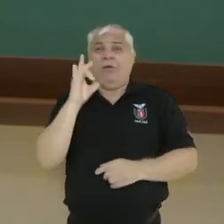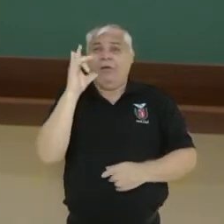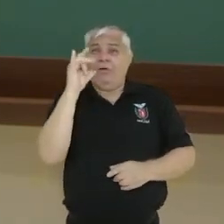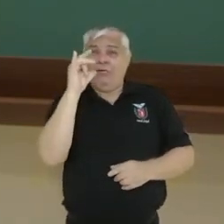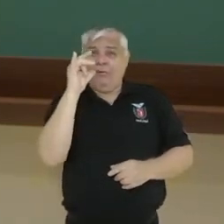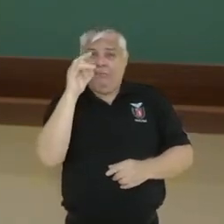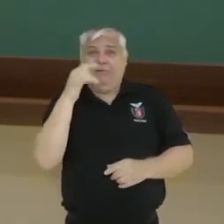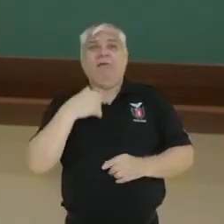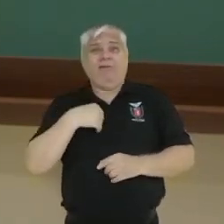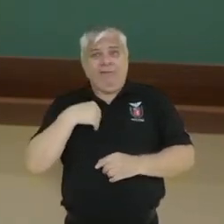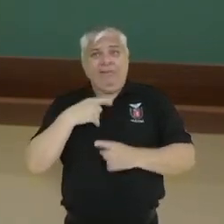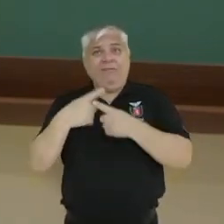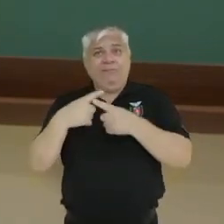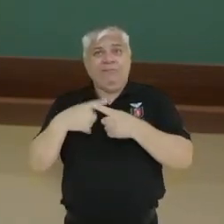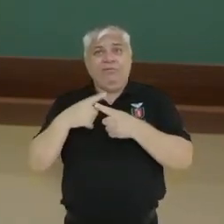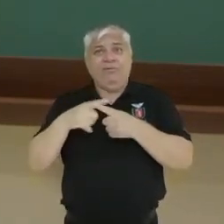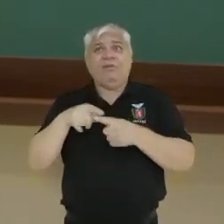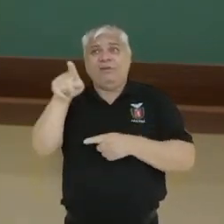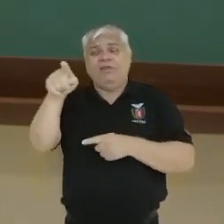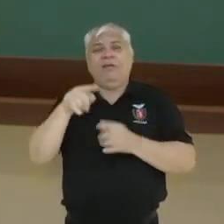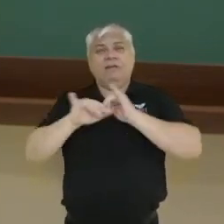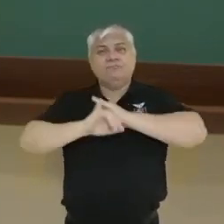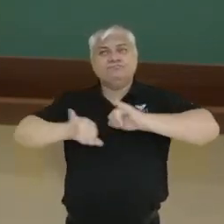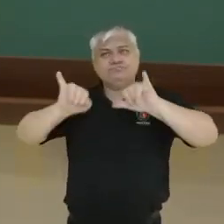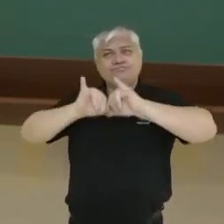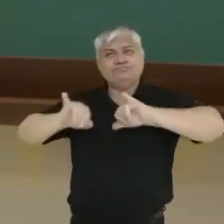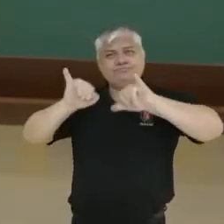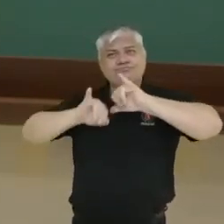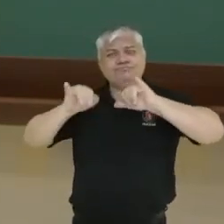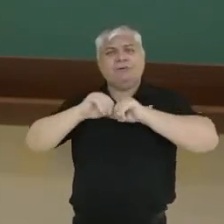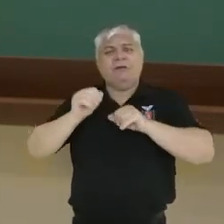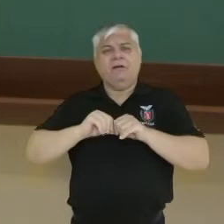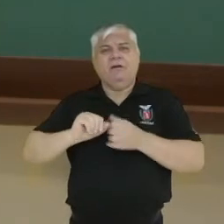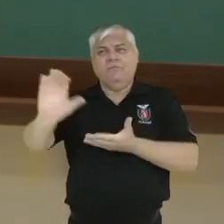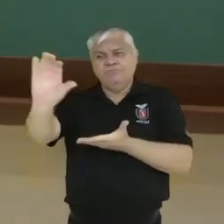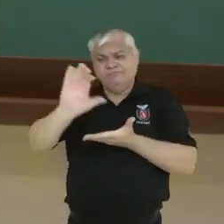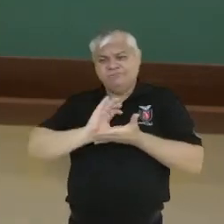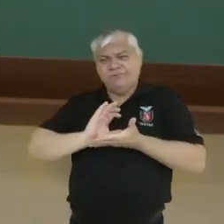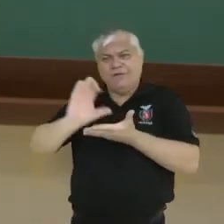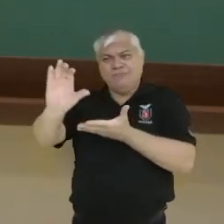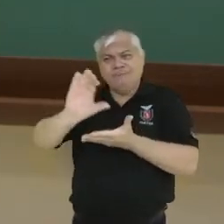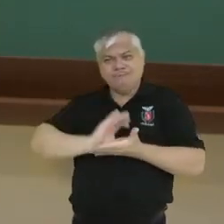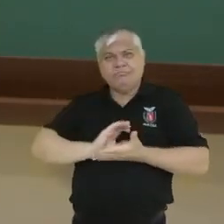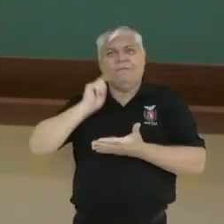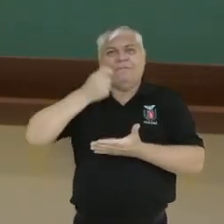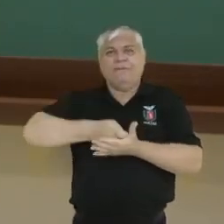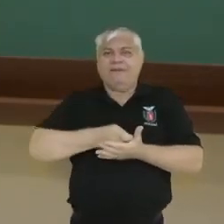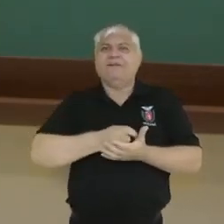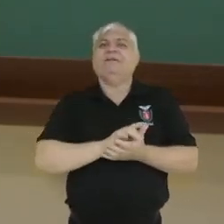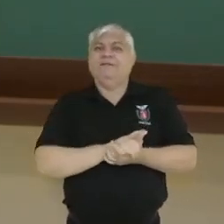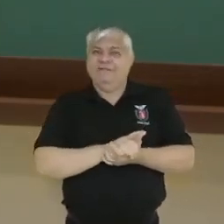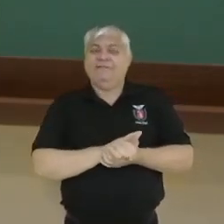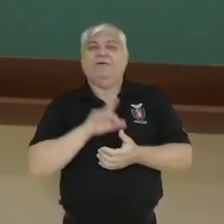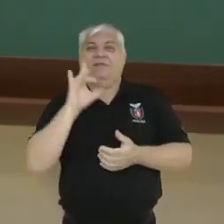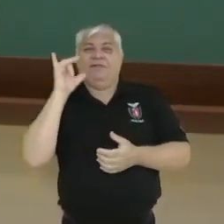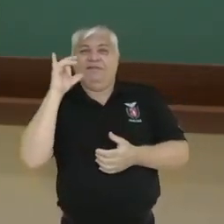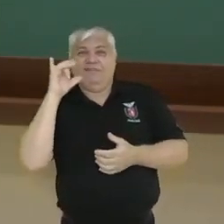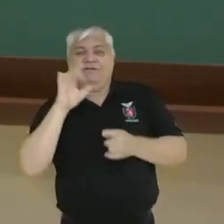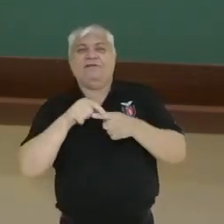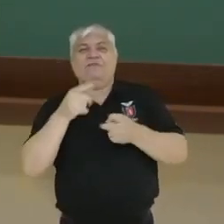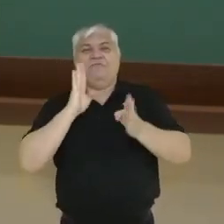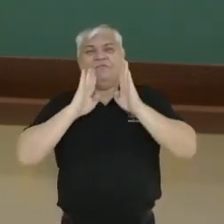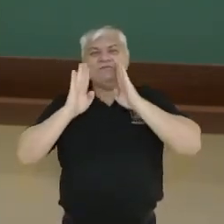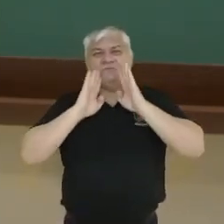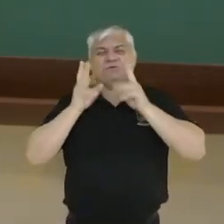fazer impulsionamento de campanhas, né, recebem um valor de cachê e, por exemplo, o Instagram, o Facebook